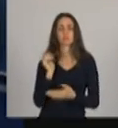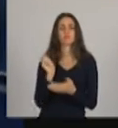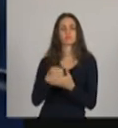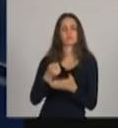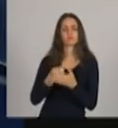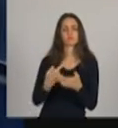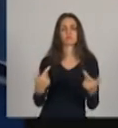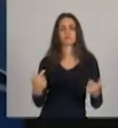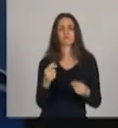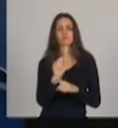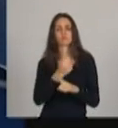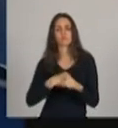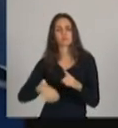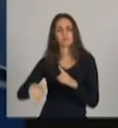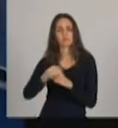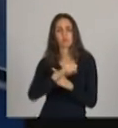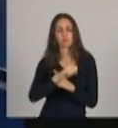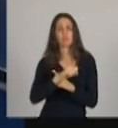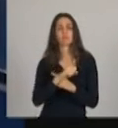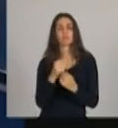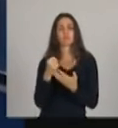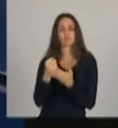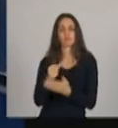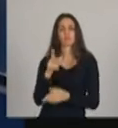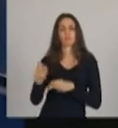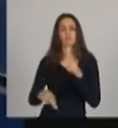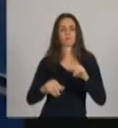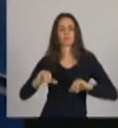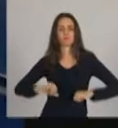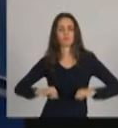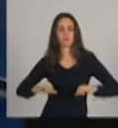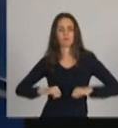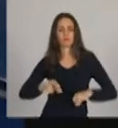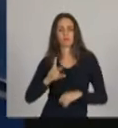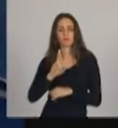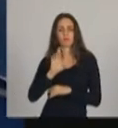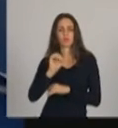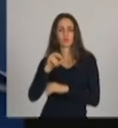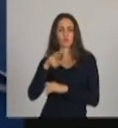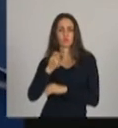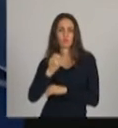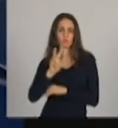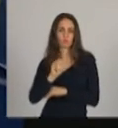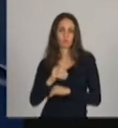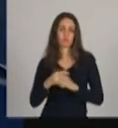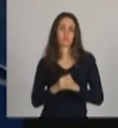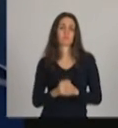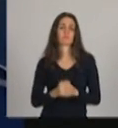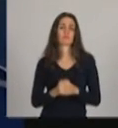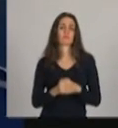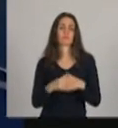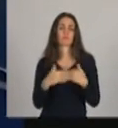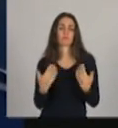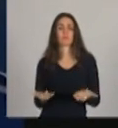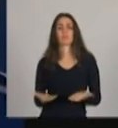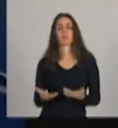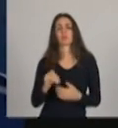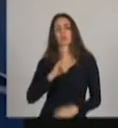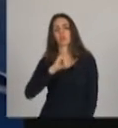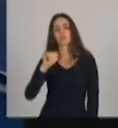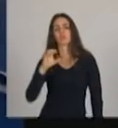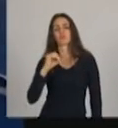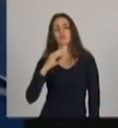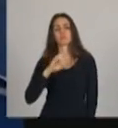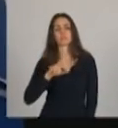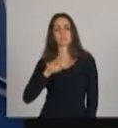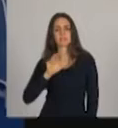de interesse social para aquele povo sofrido ali de Rio Novo do Sul. E tem razão o vereador Juscelino